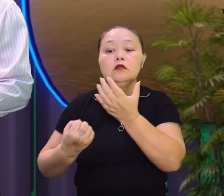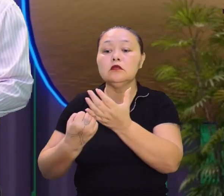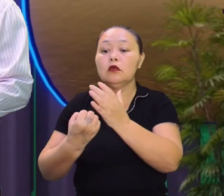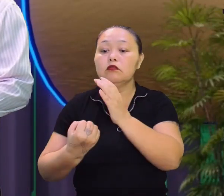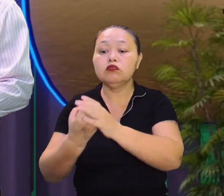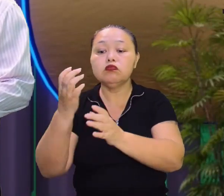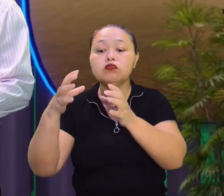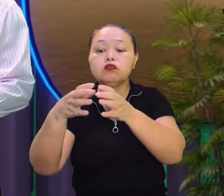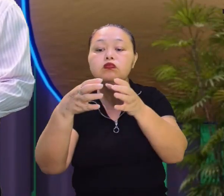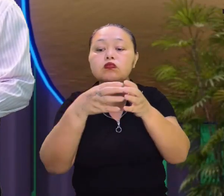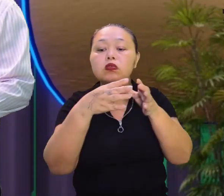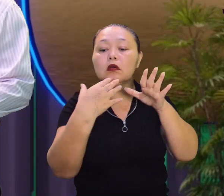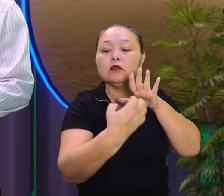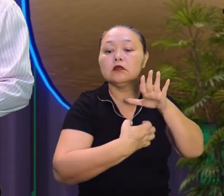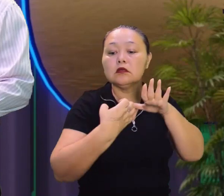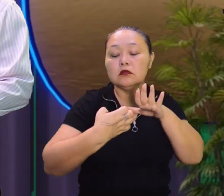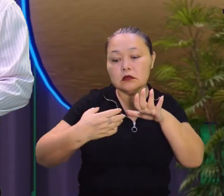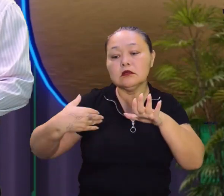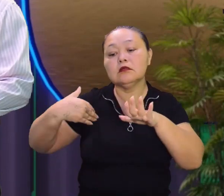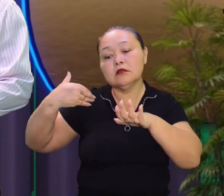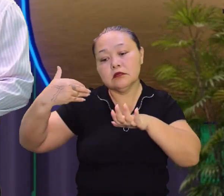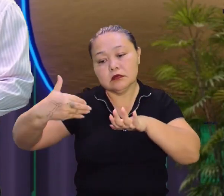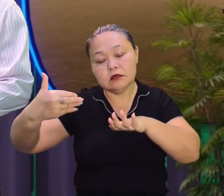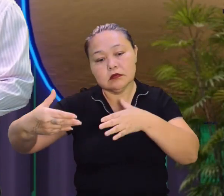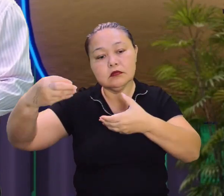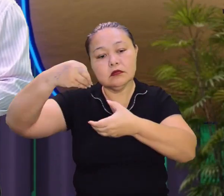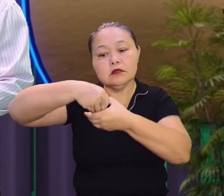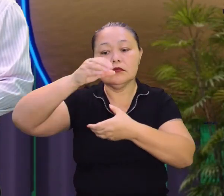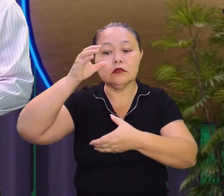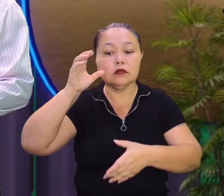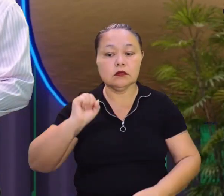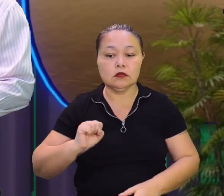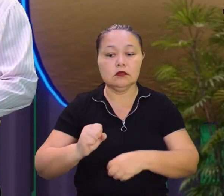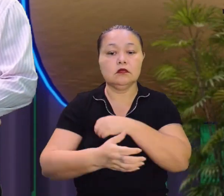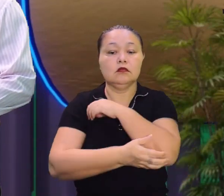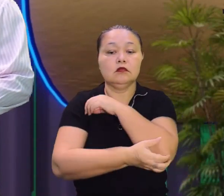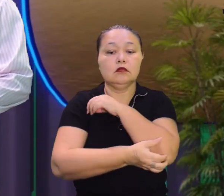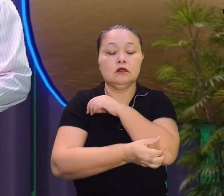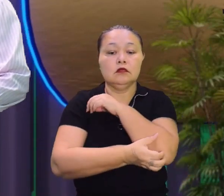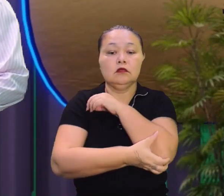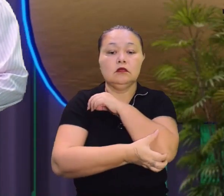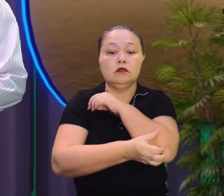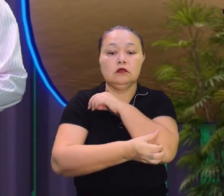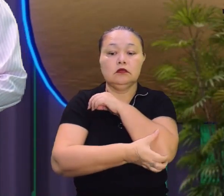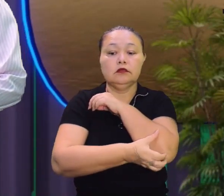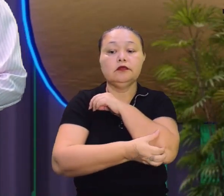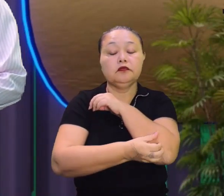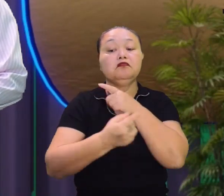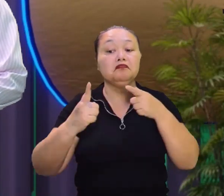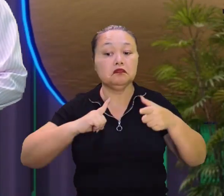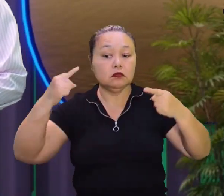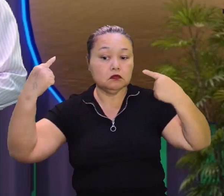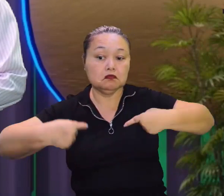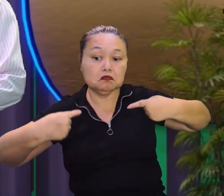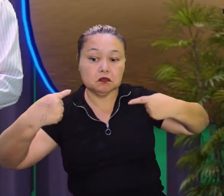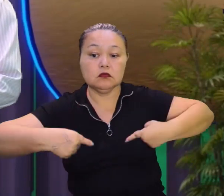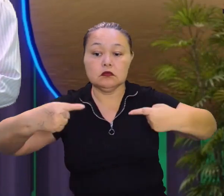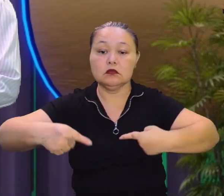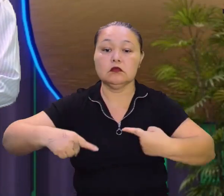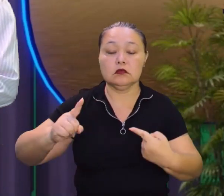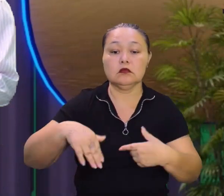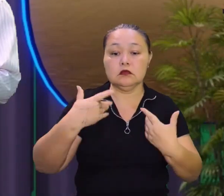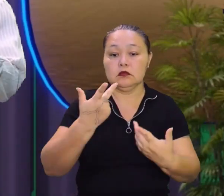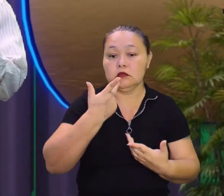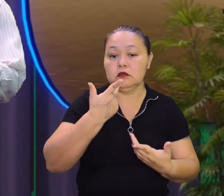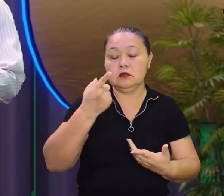vários grupos de empresas que existem até hoje dentro da Coreia do Sul. E são altamente competitivas, né?